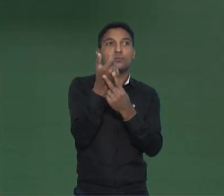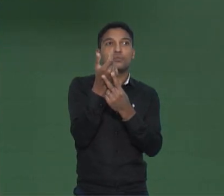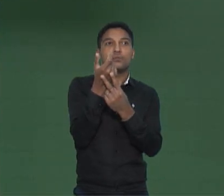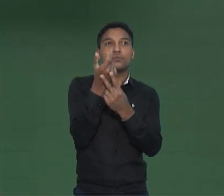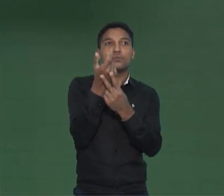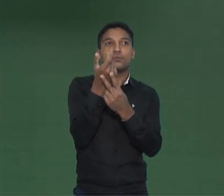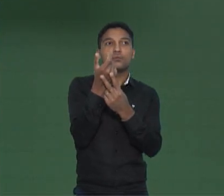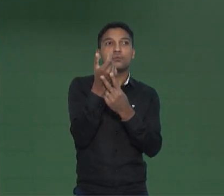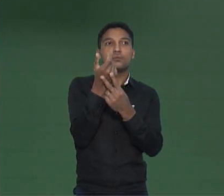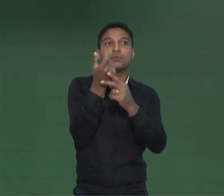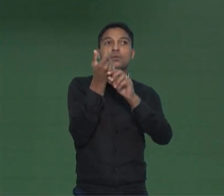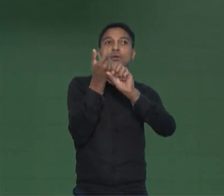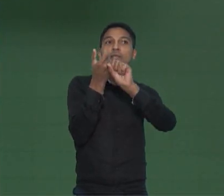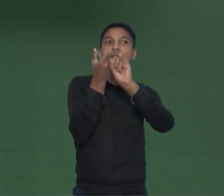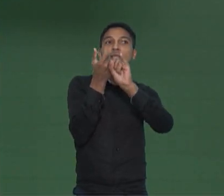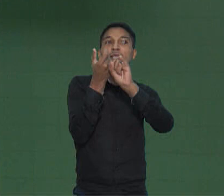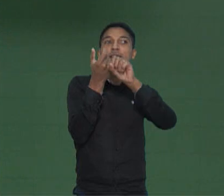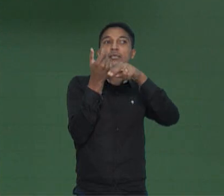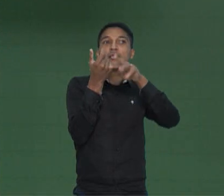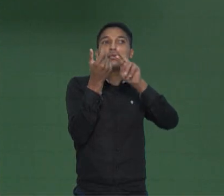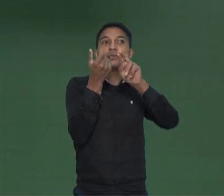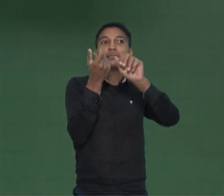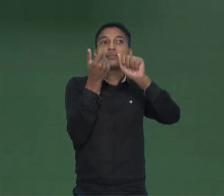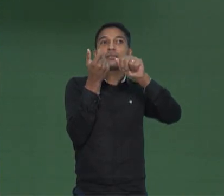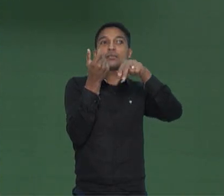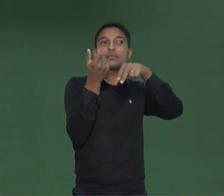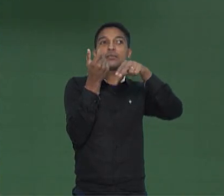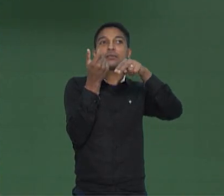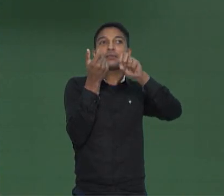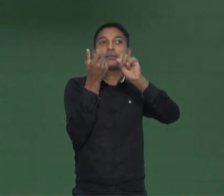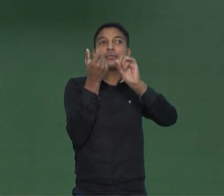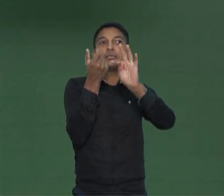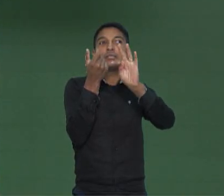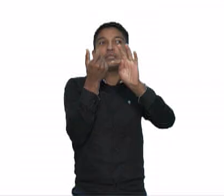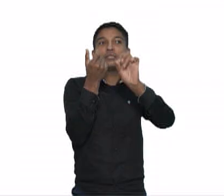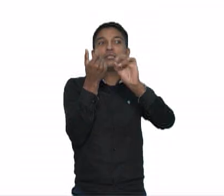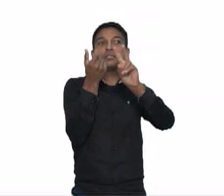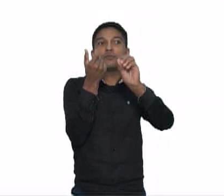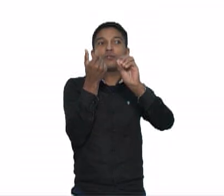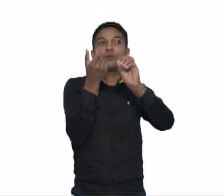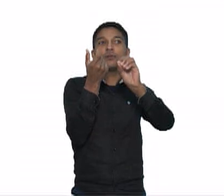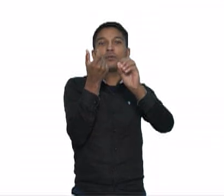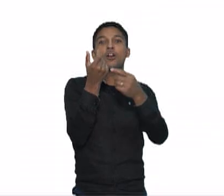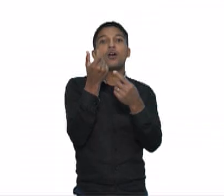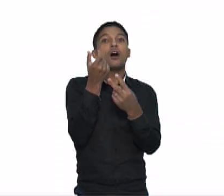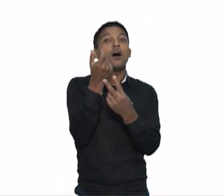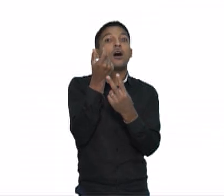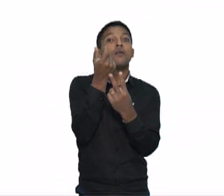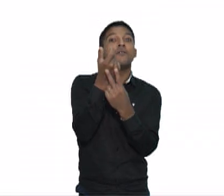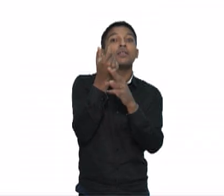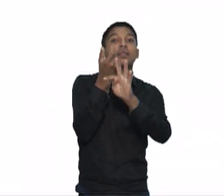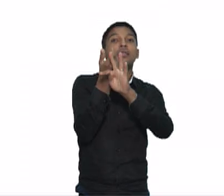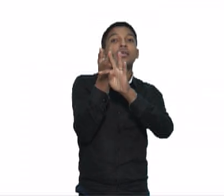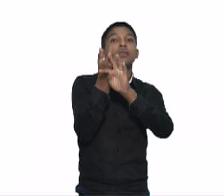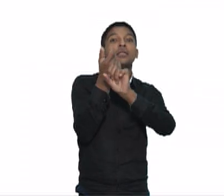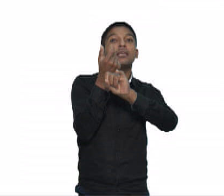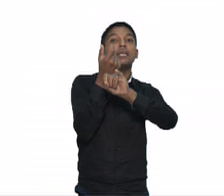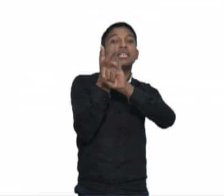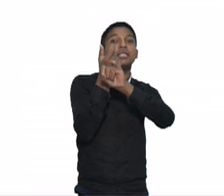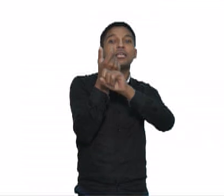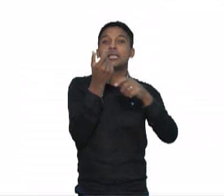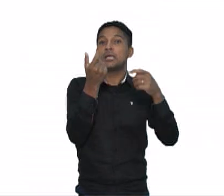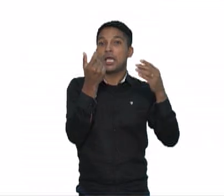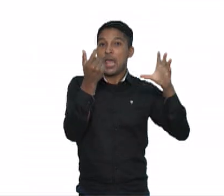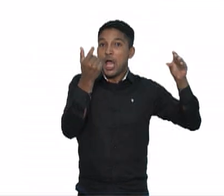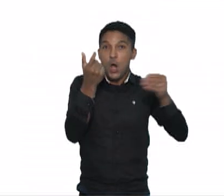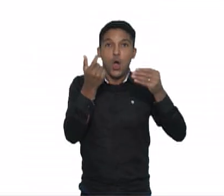Chegamos no momento do nosso quiz. Acompanhe comigo a leitura dele. Quando o verbo pede complemento verbal de